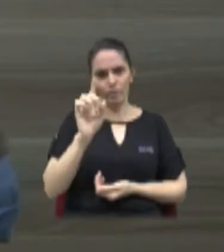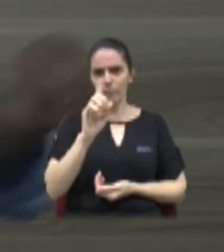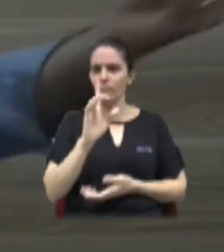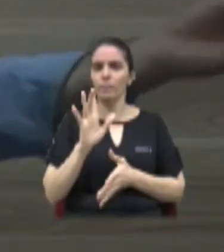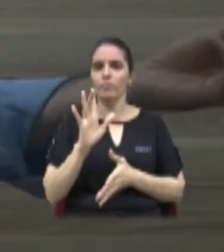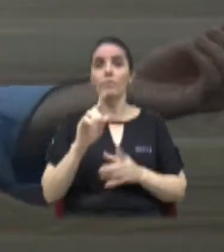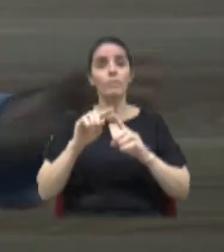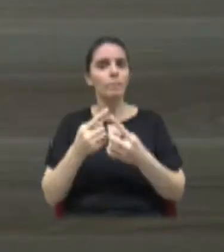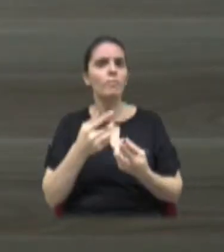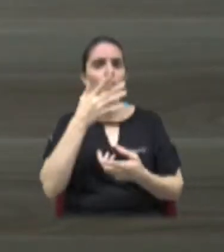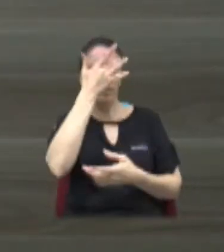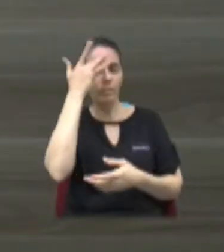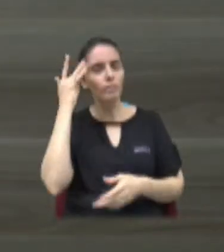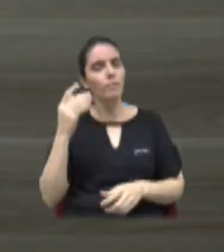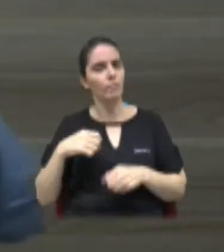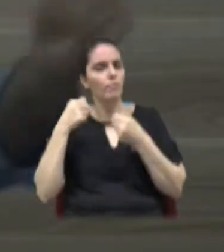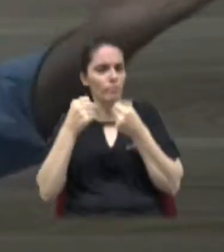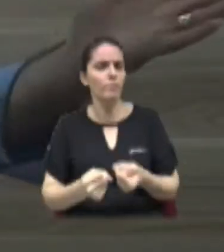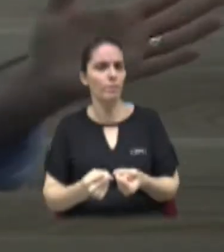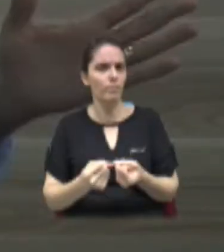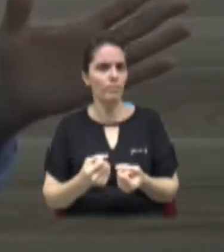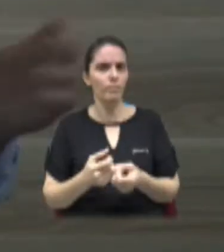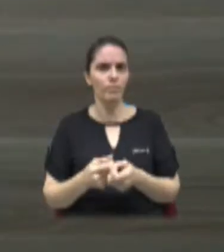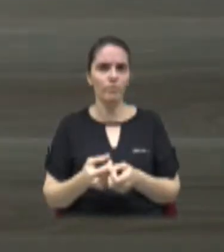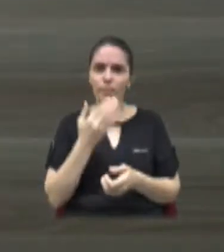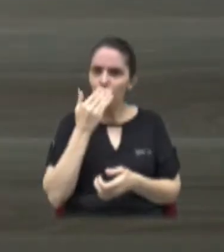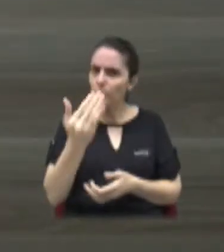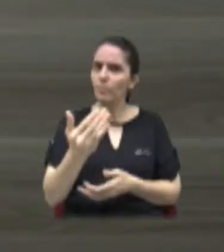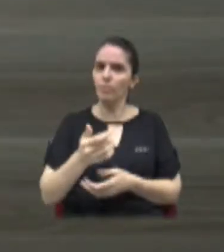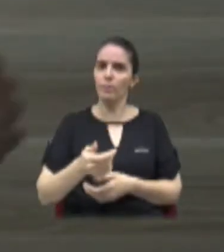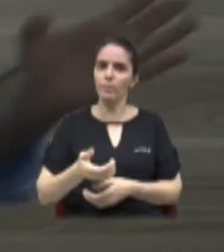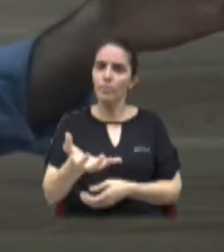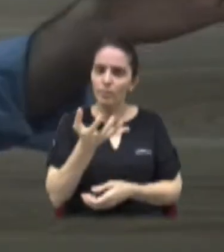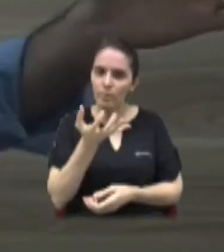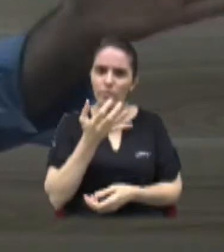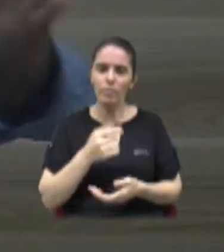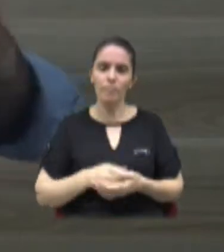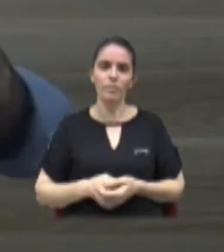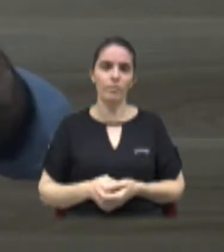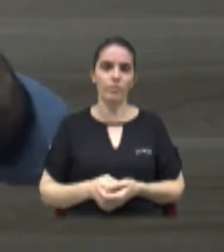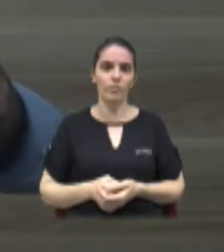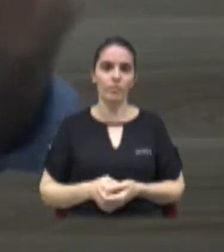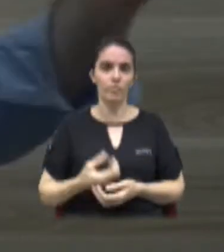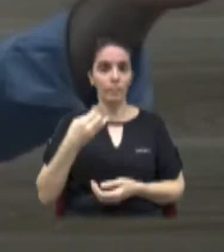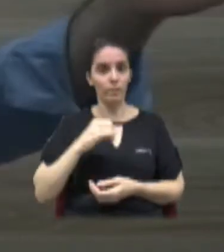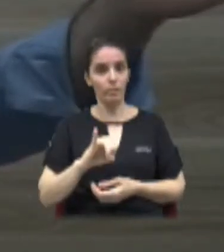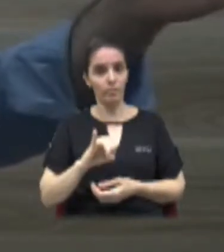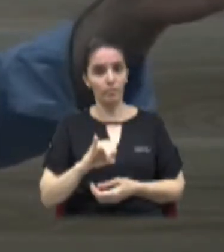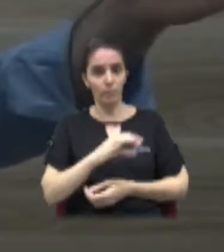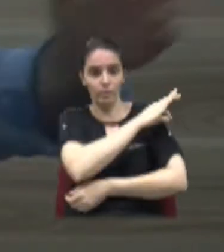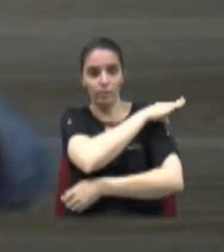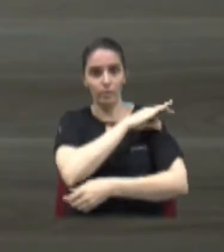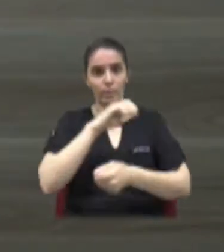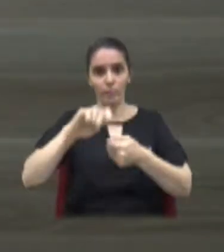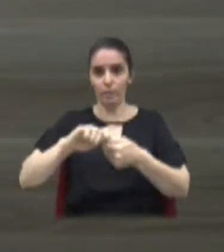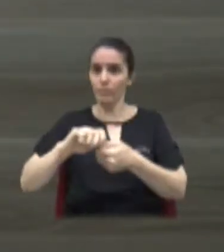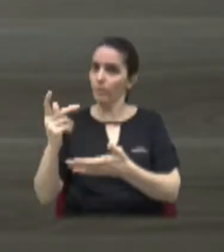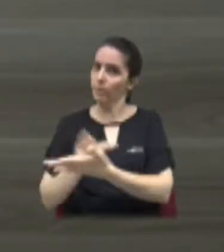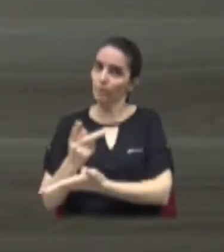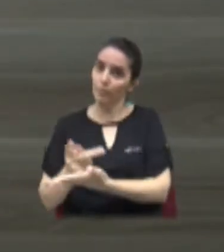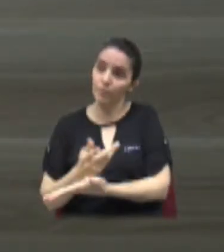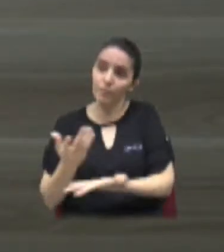casa própria, quantas delas estão nessa lista? Então agora, vereador, através do movimento, com a listagem, mais a